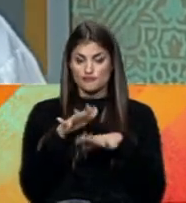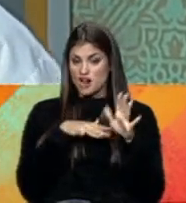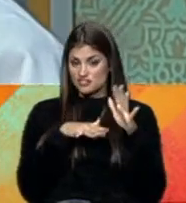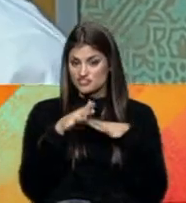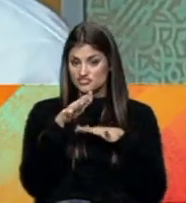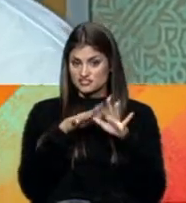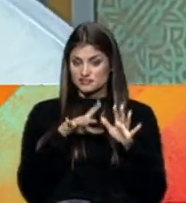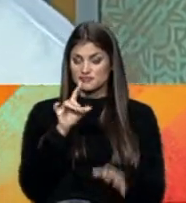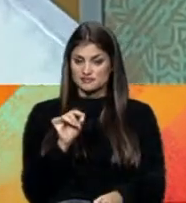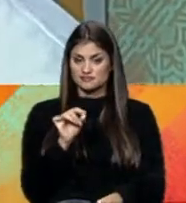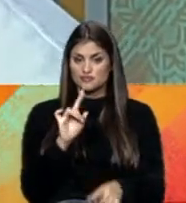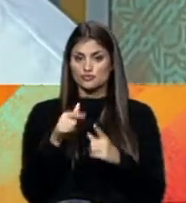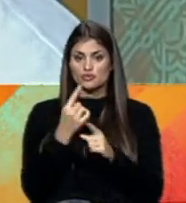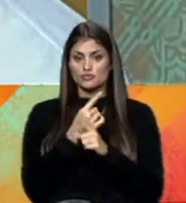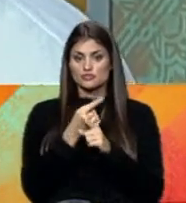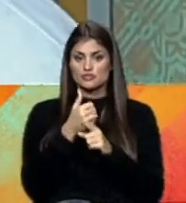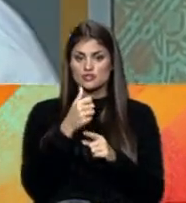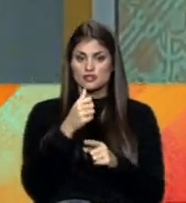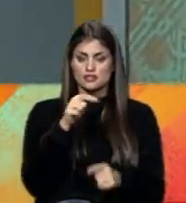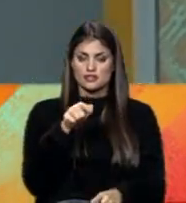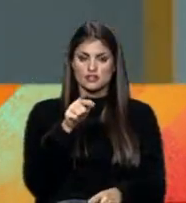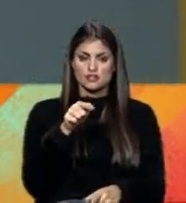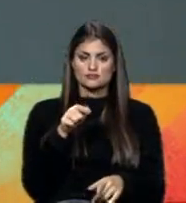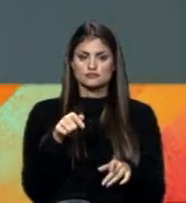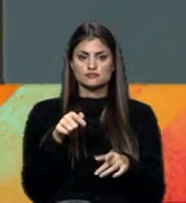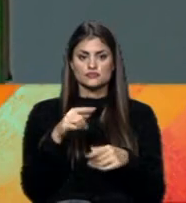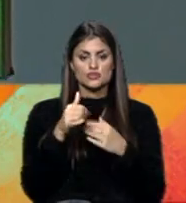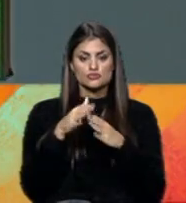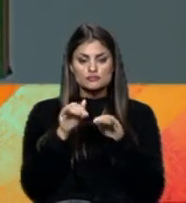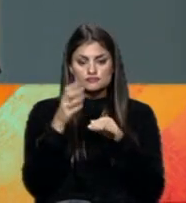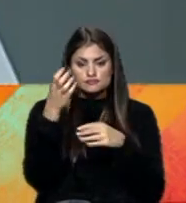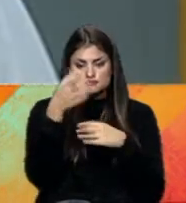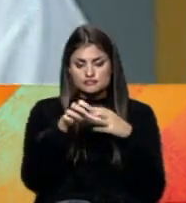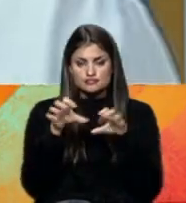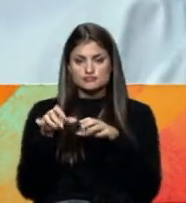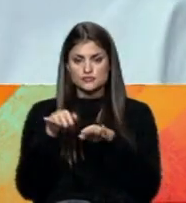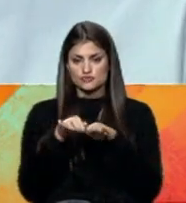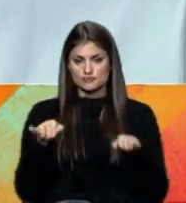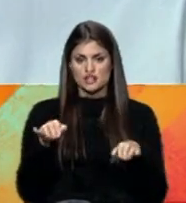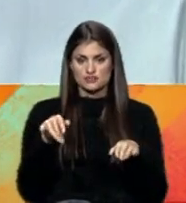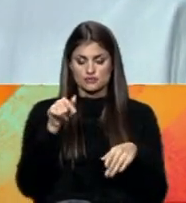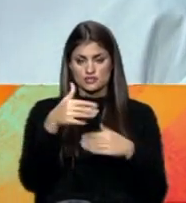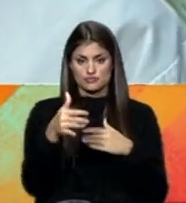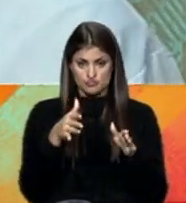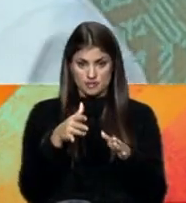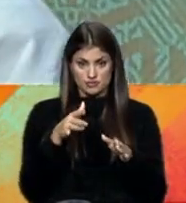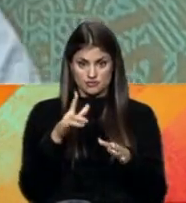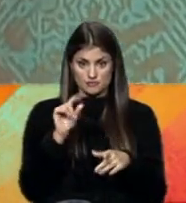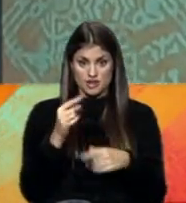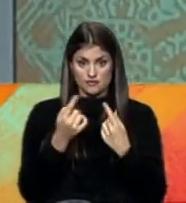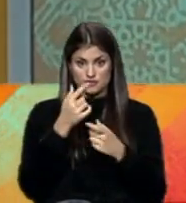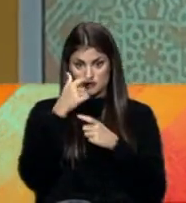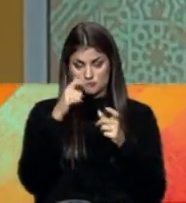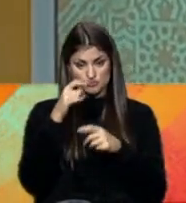a fazer mise en scène, outra coisa é mise en place, que é por colocar tudo no local. E o colocar tudo no local é que muitas vezes as pessoas